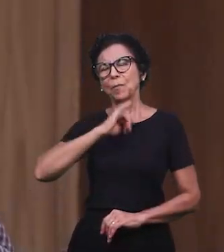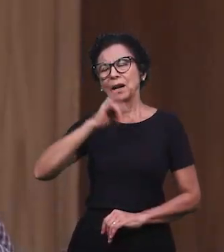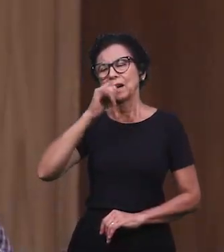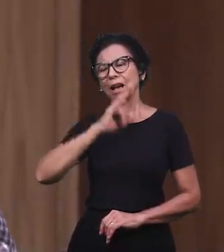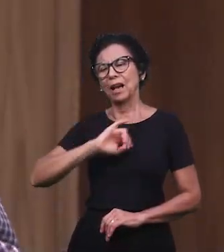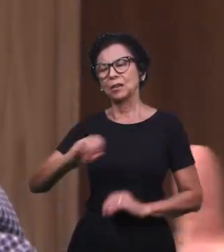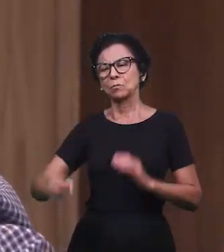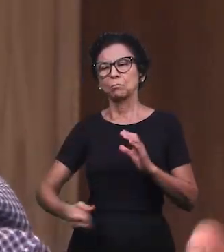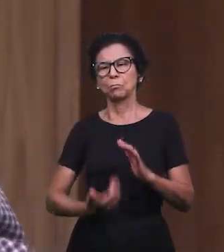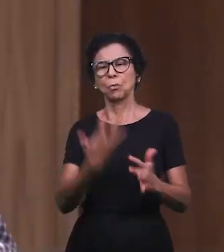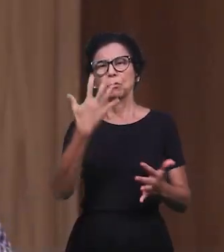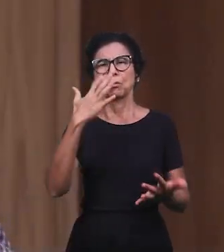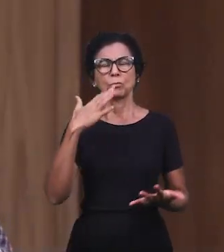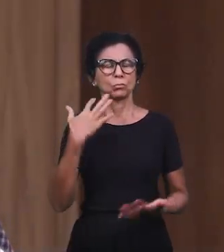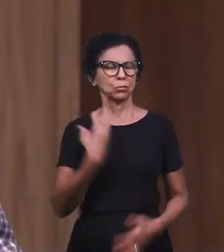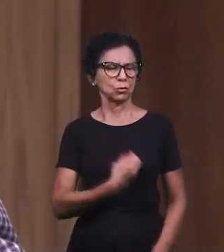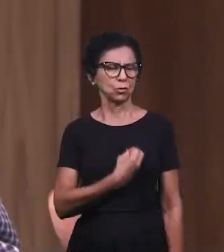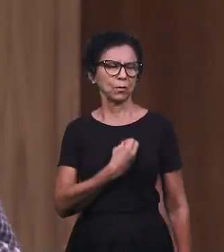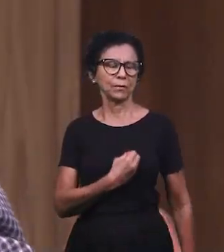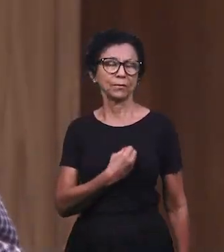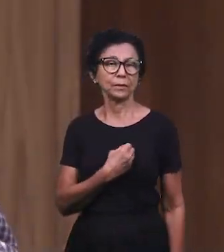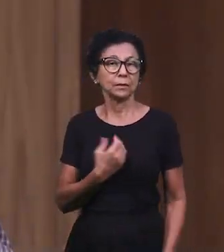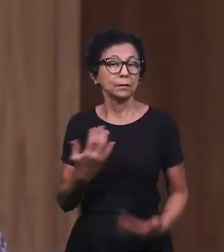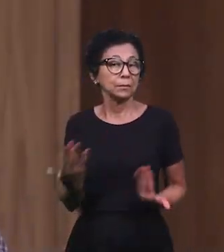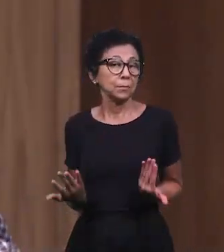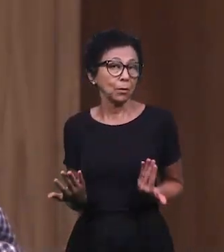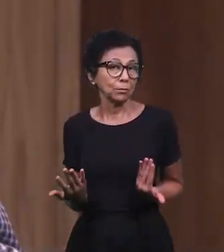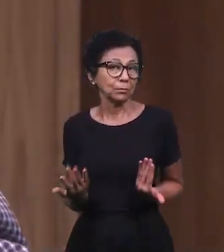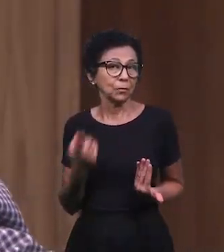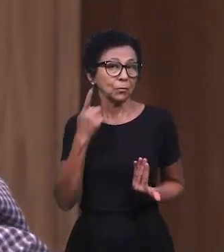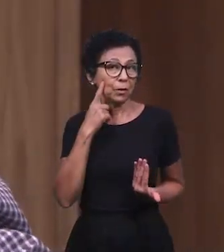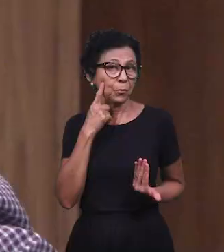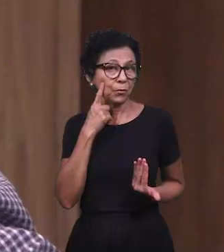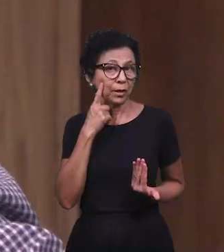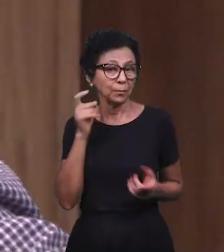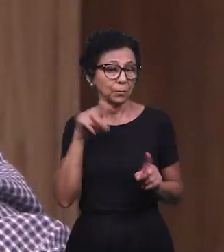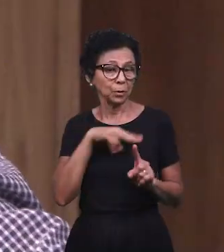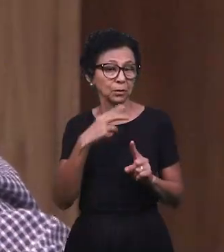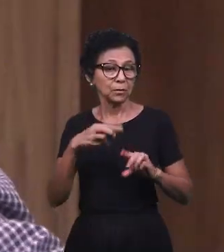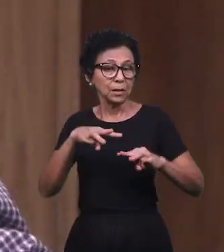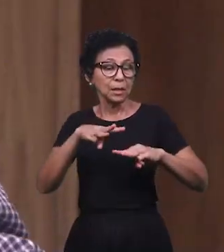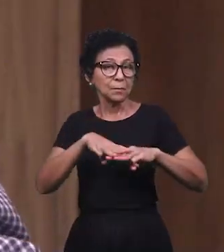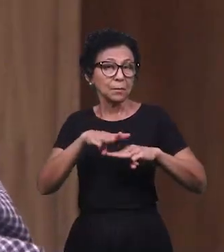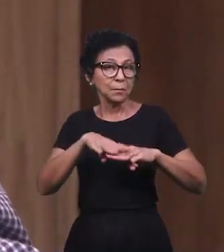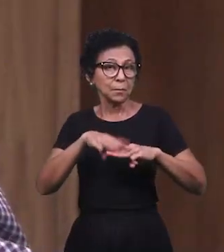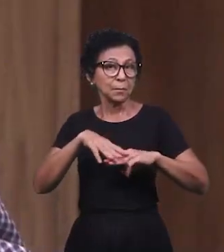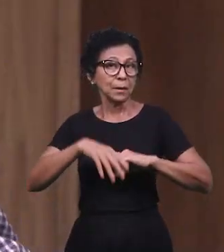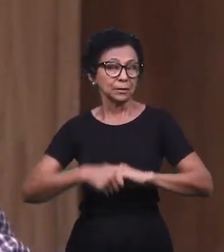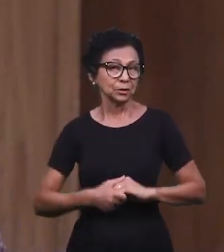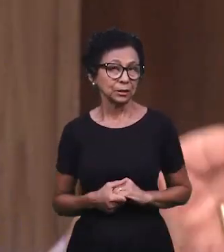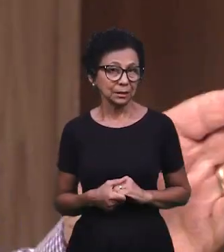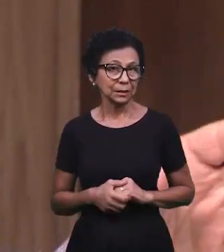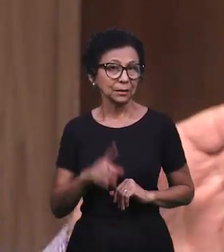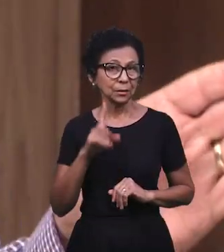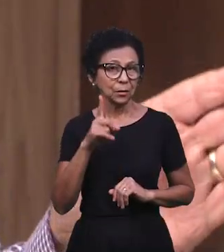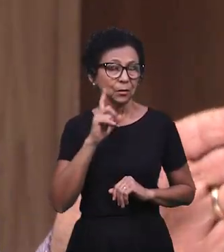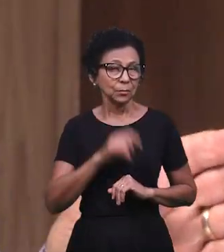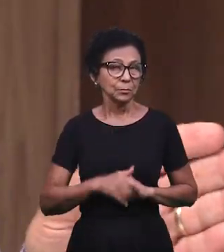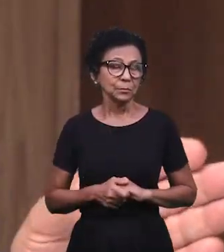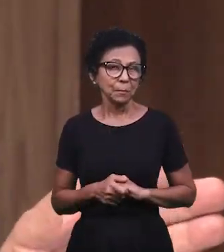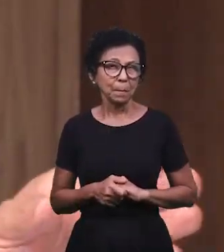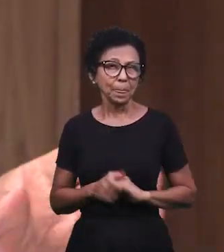uma pergunta do ponto de vista matemático. Qual a probabilidade matemática de que